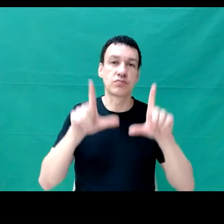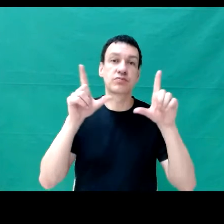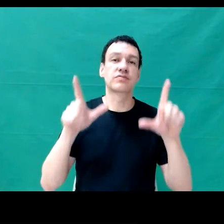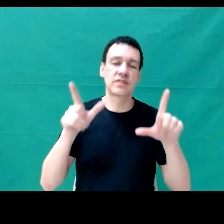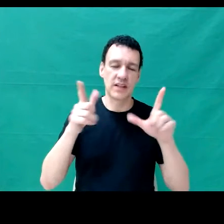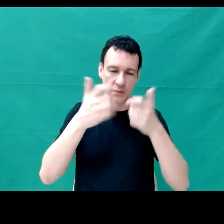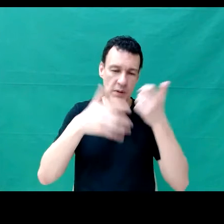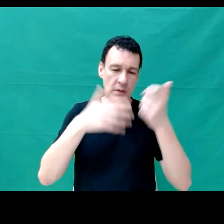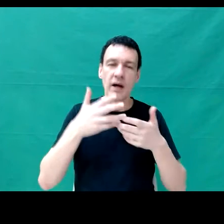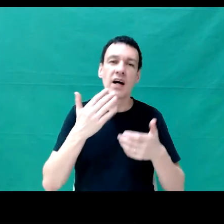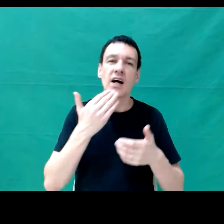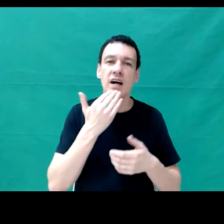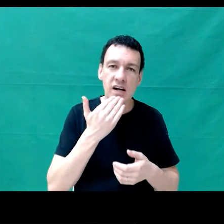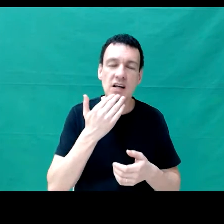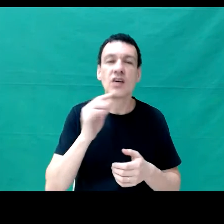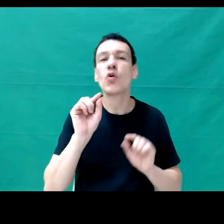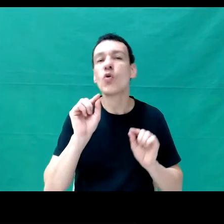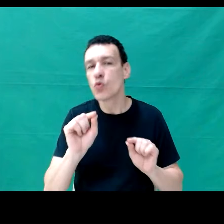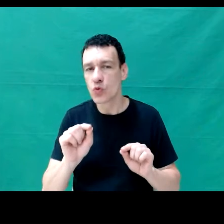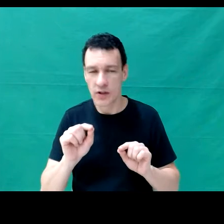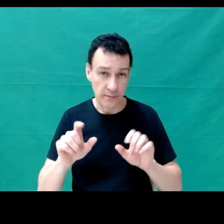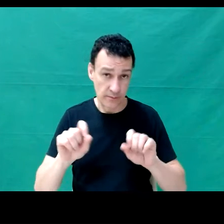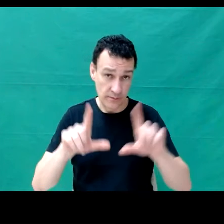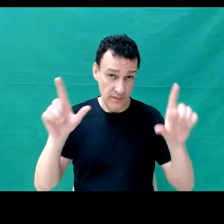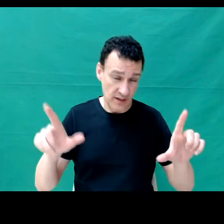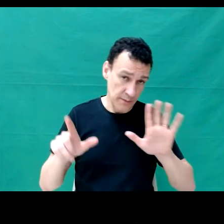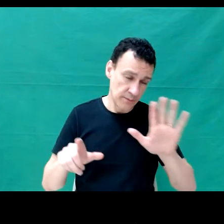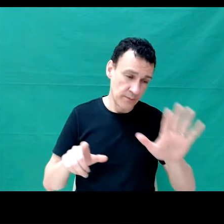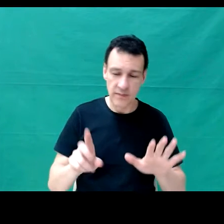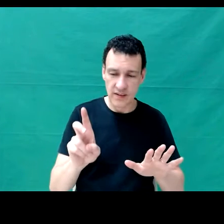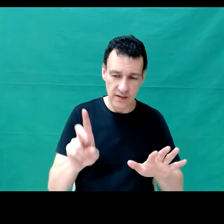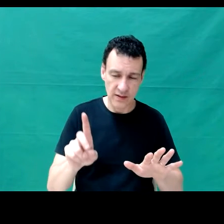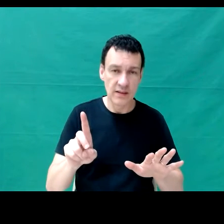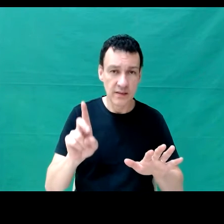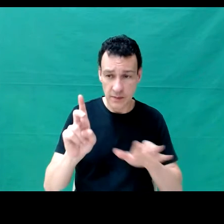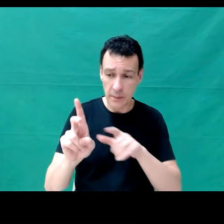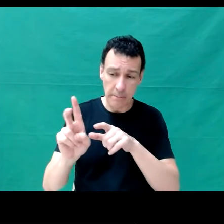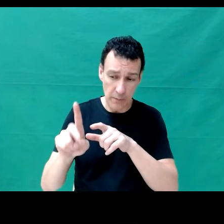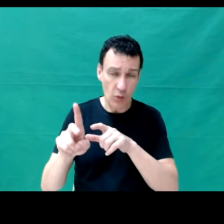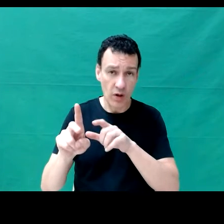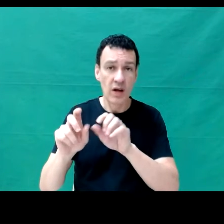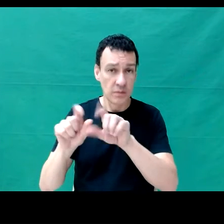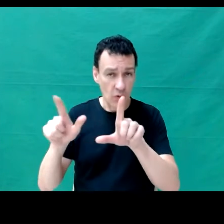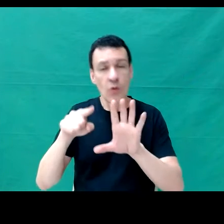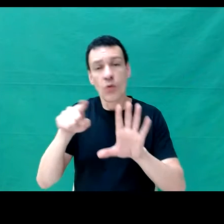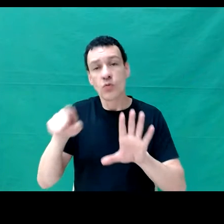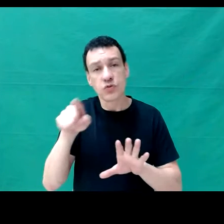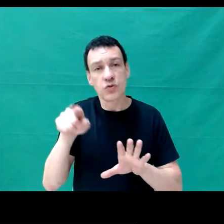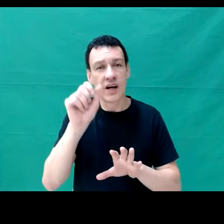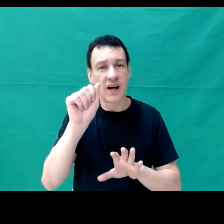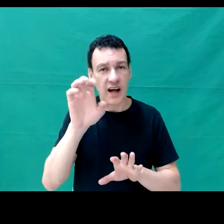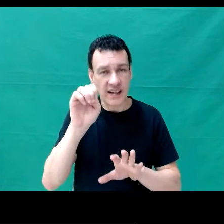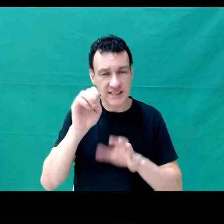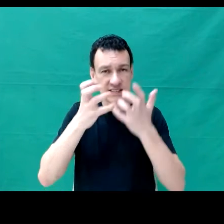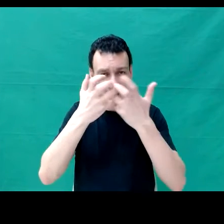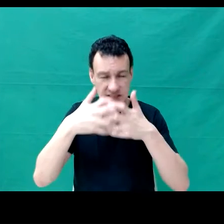a sua página, vai clicar com o botão direito do mouse ali e vai rodar o Axe e você vai ver os bugs que ele vai